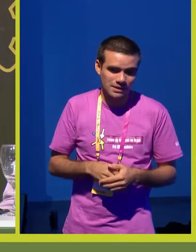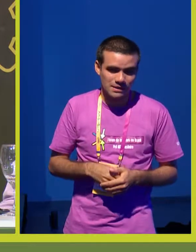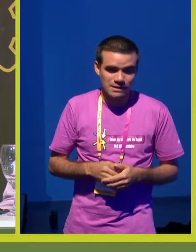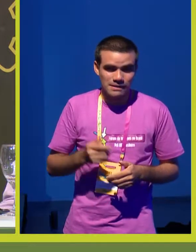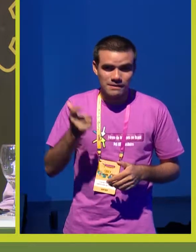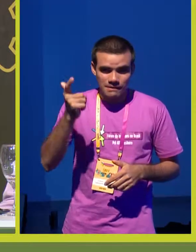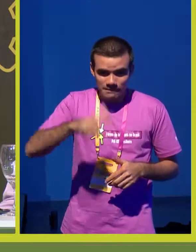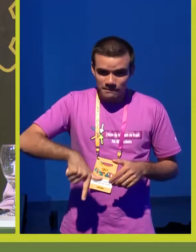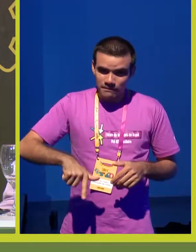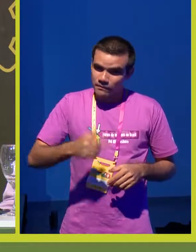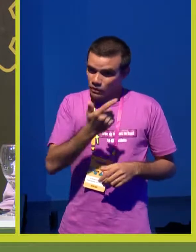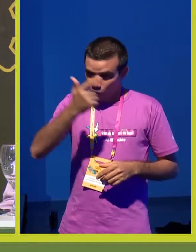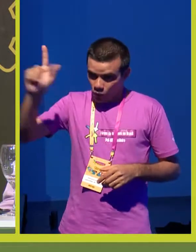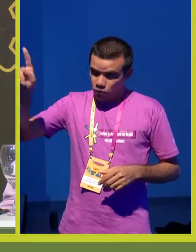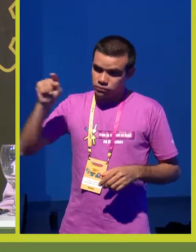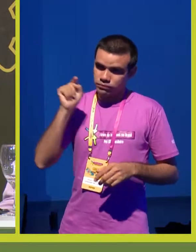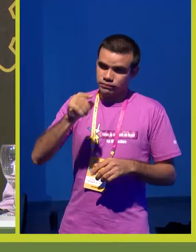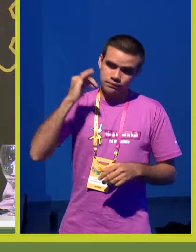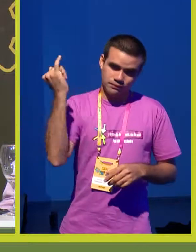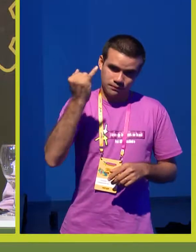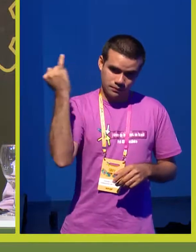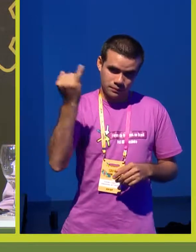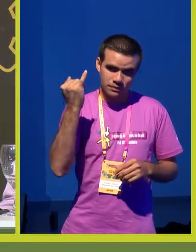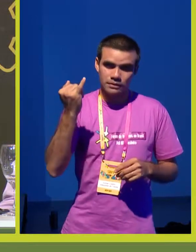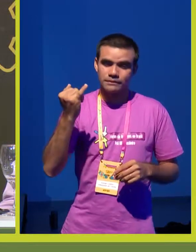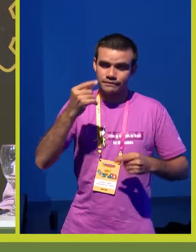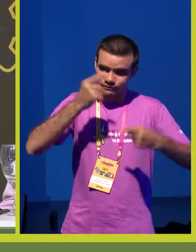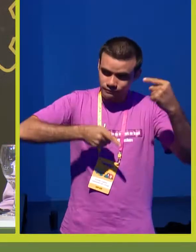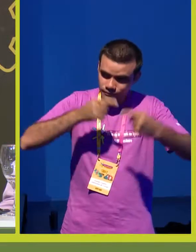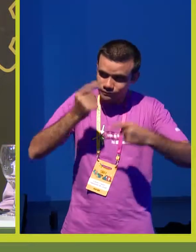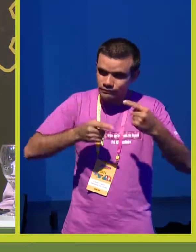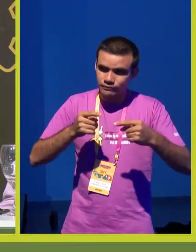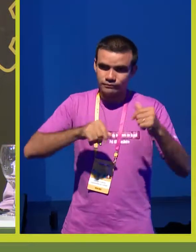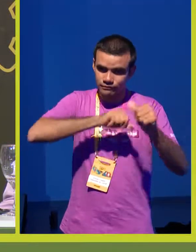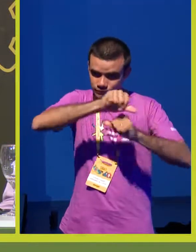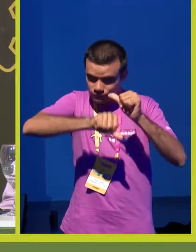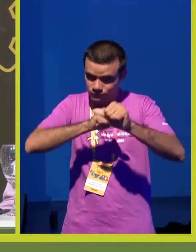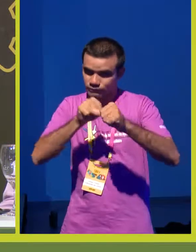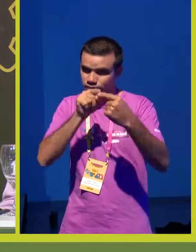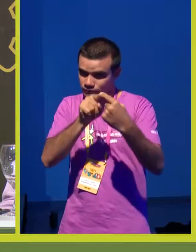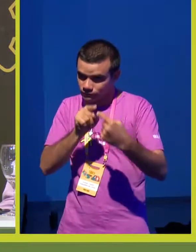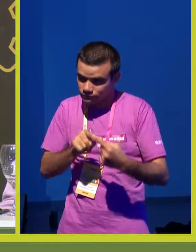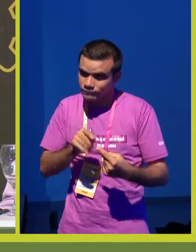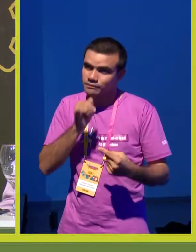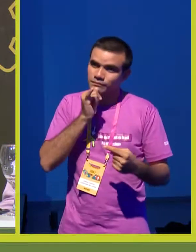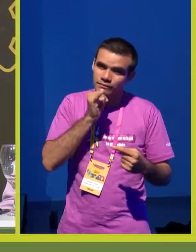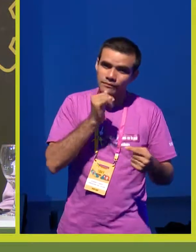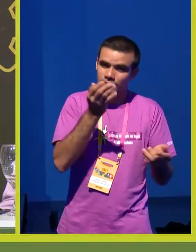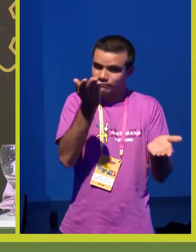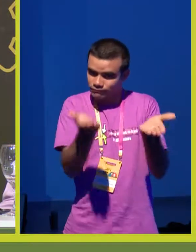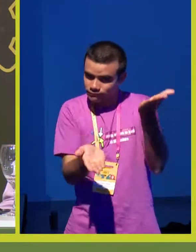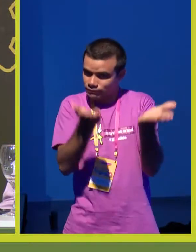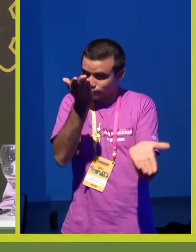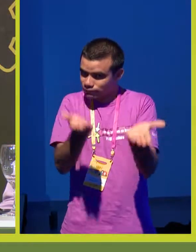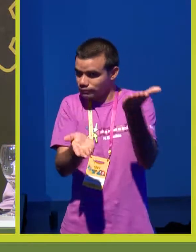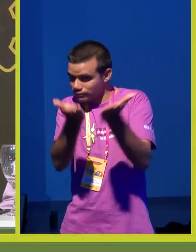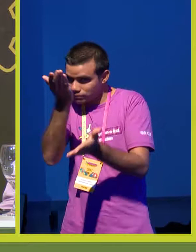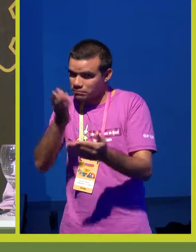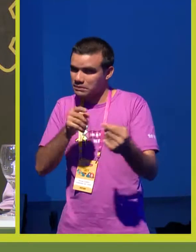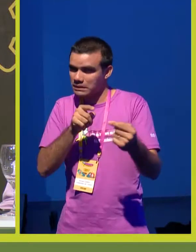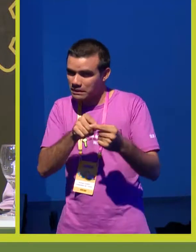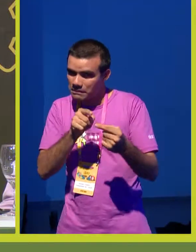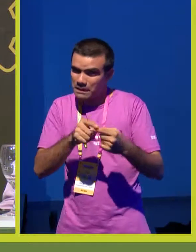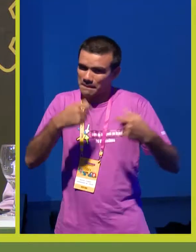E um outro ponto importante que coloca em discussão a própria adequação, se a gente for pensar no teste de proporcionalidade, de adequação, necessidade,